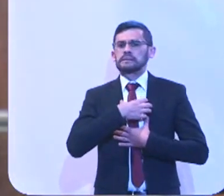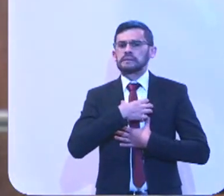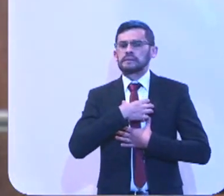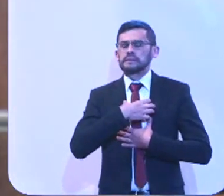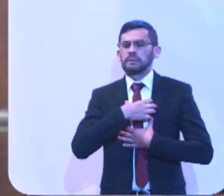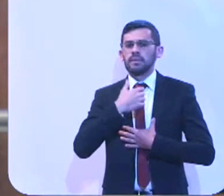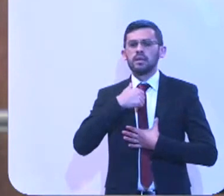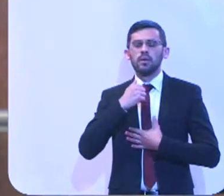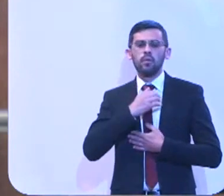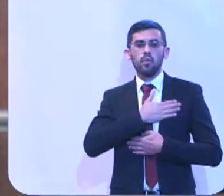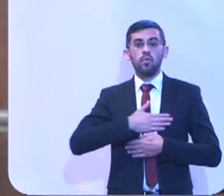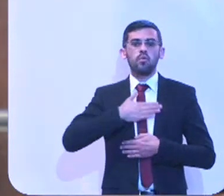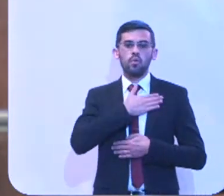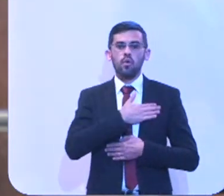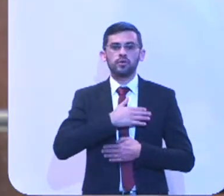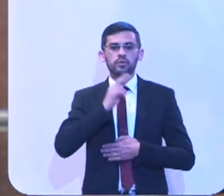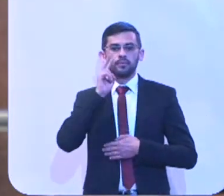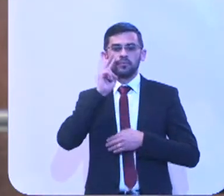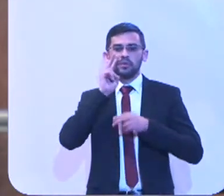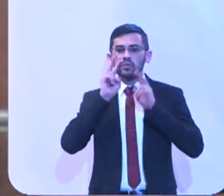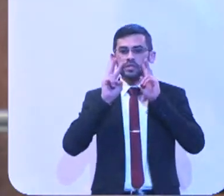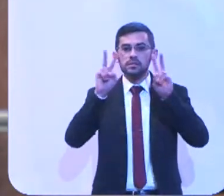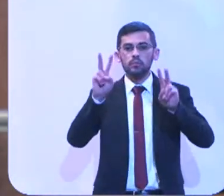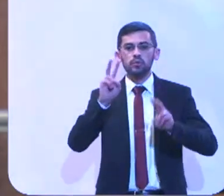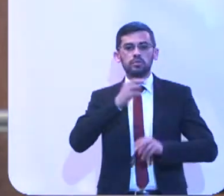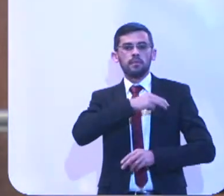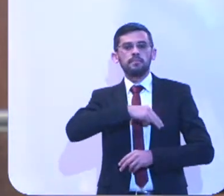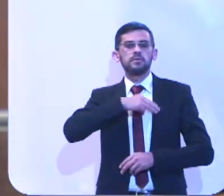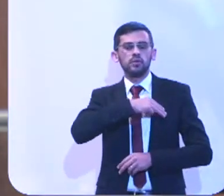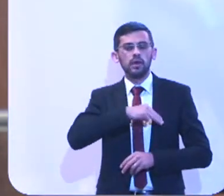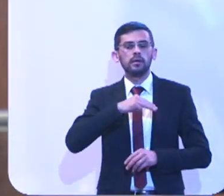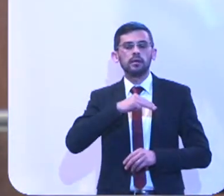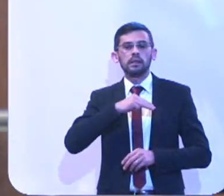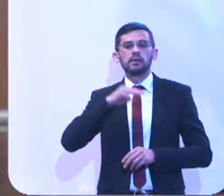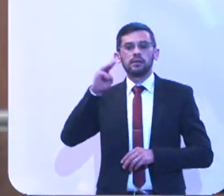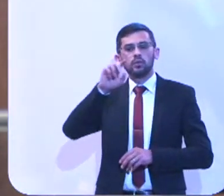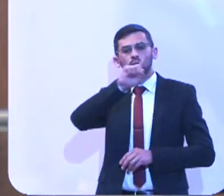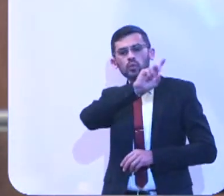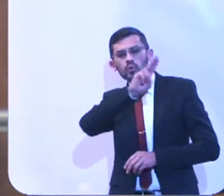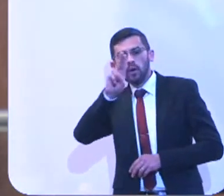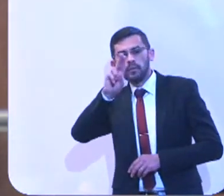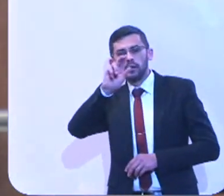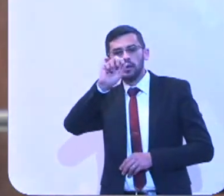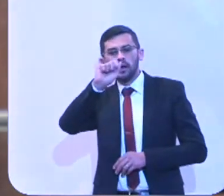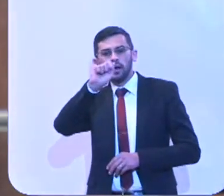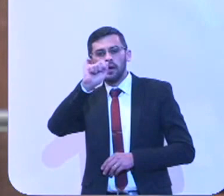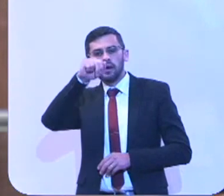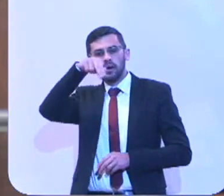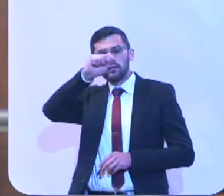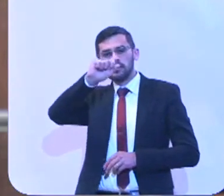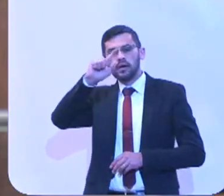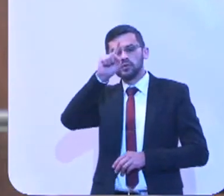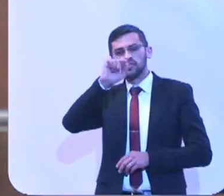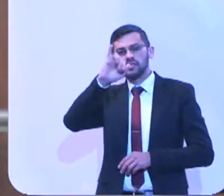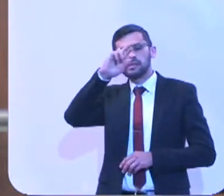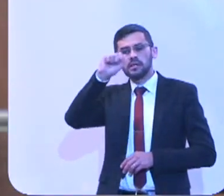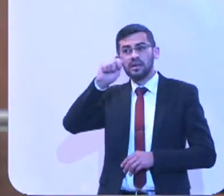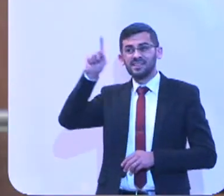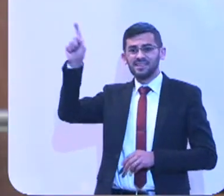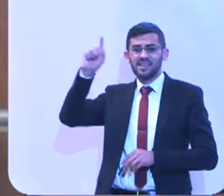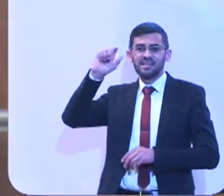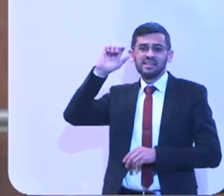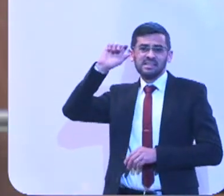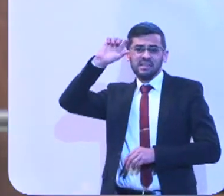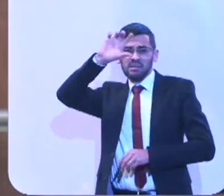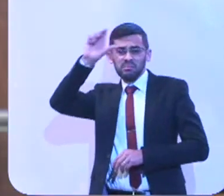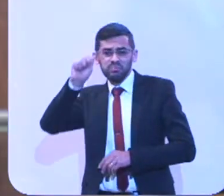da Nauzira, uma missionária na Angola, durante muitos anos serviu na Angola. Ela conta que quando a guerra